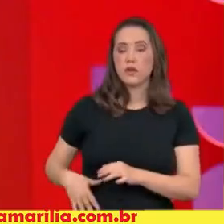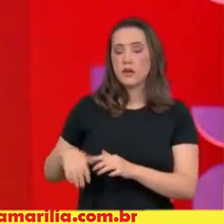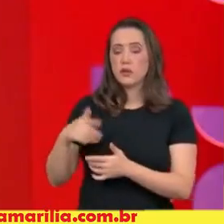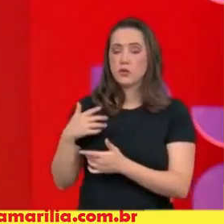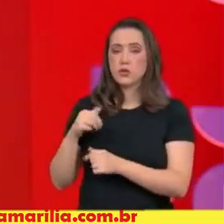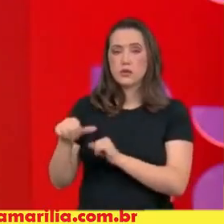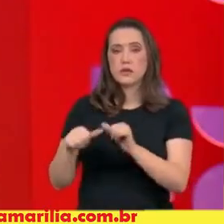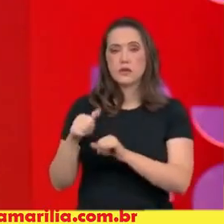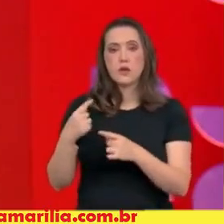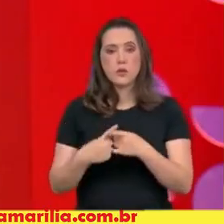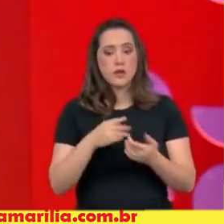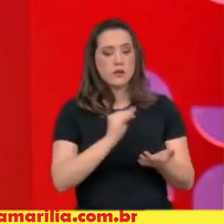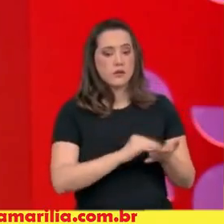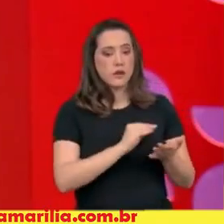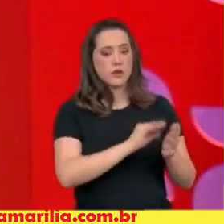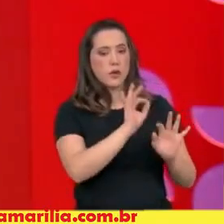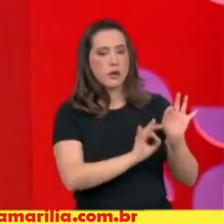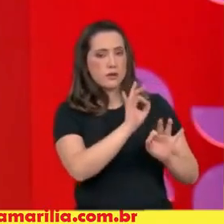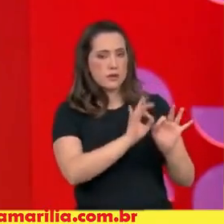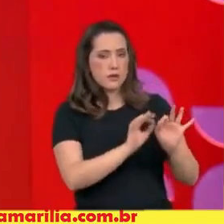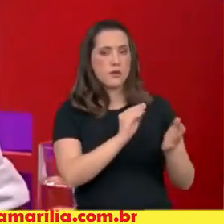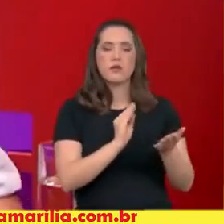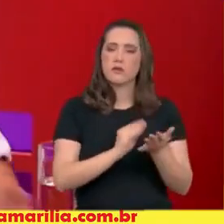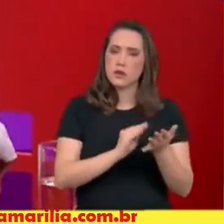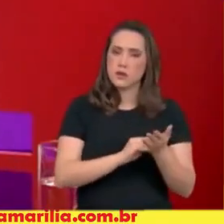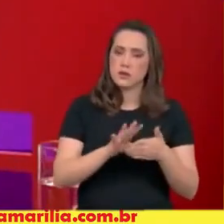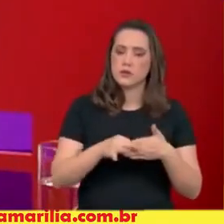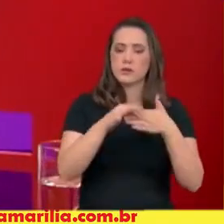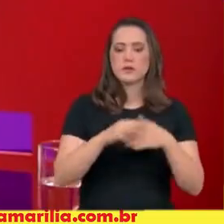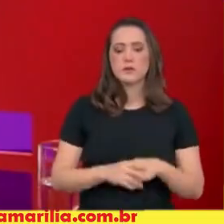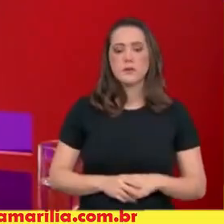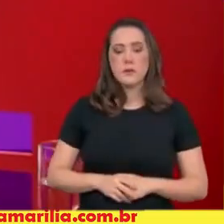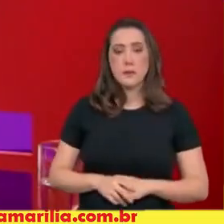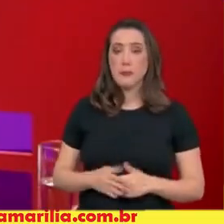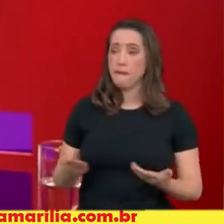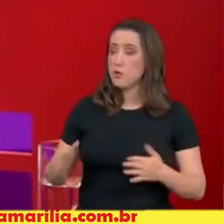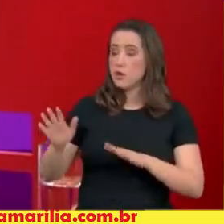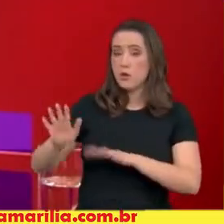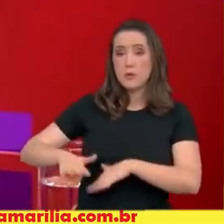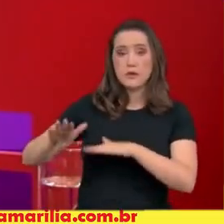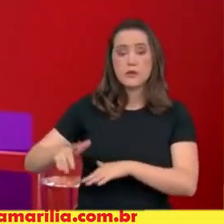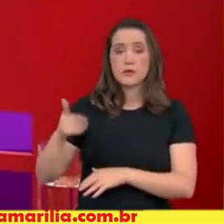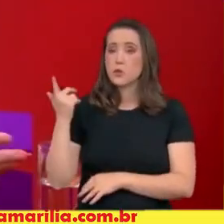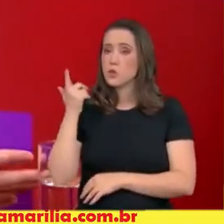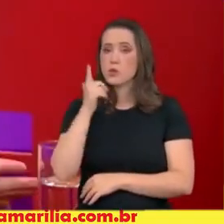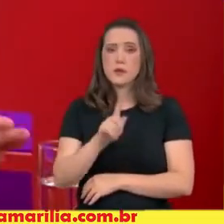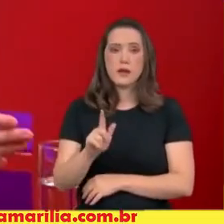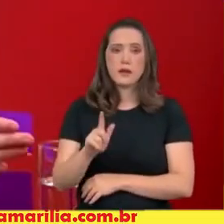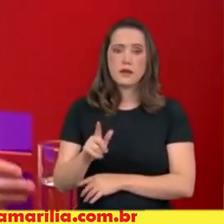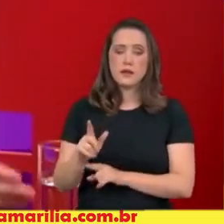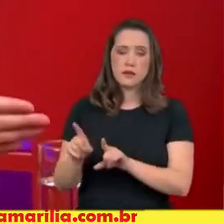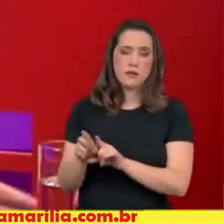e não tem liderança, é isso? E uma manifestação não consegue preencher um vácuo político. Claro. E